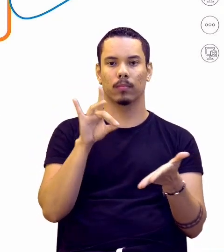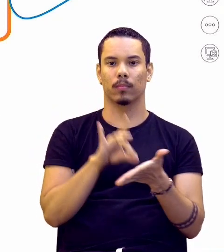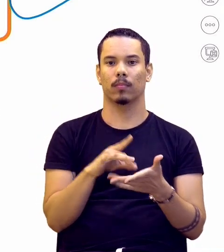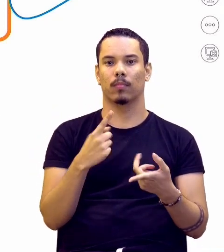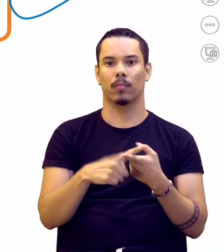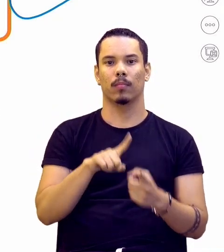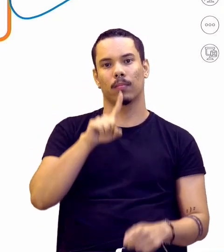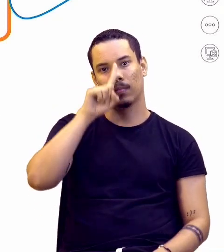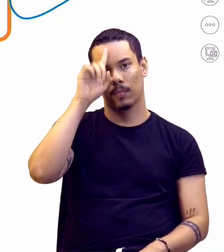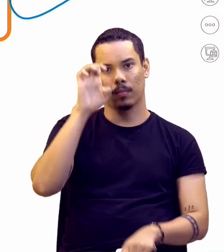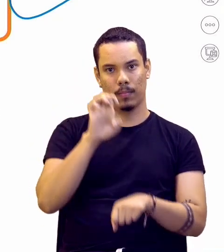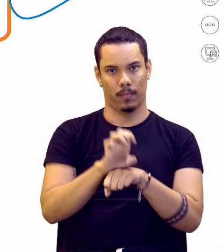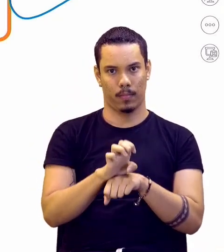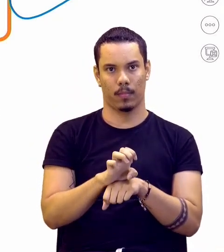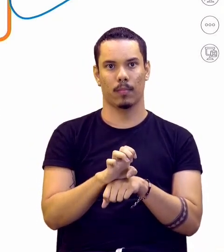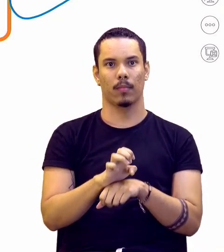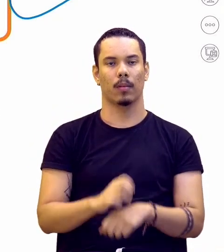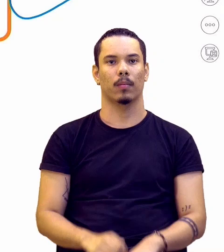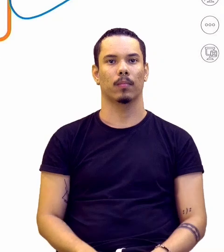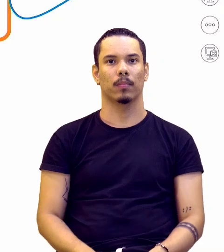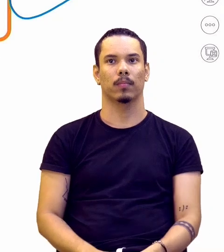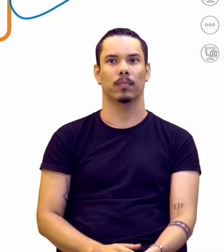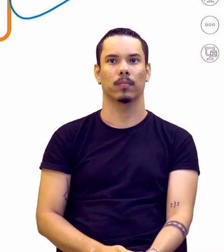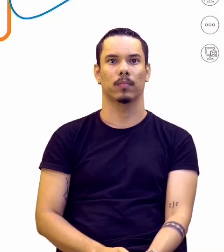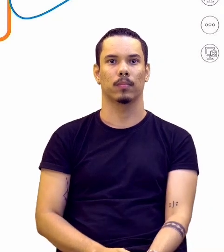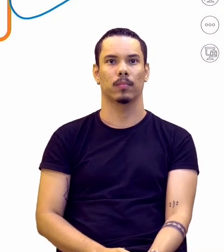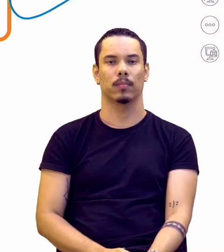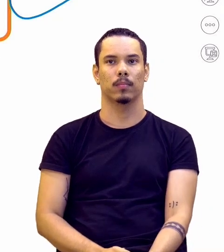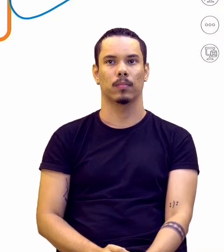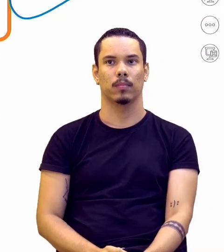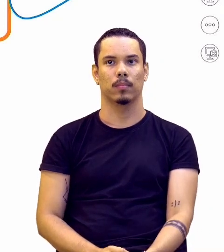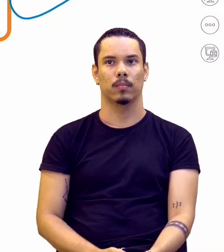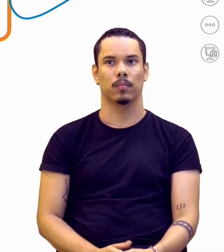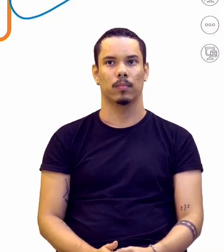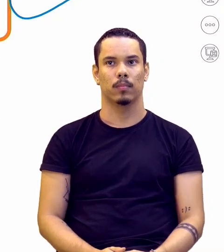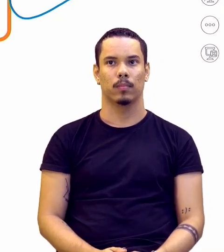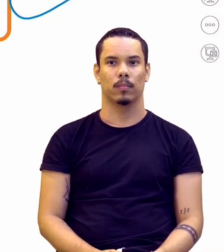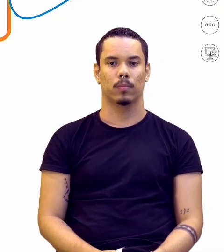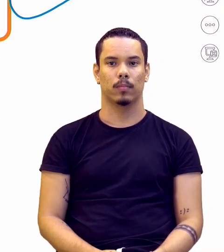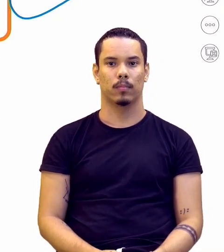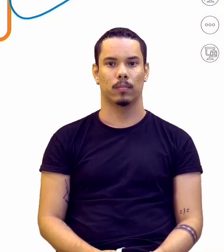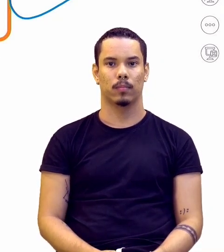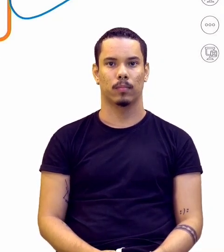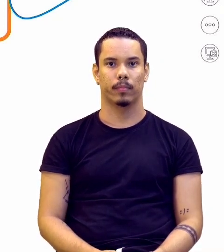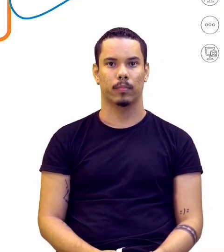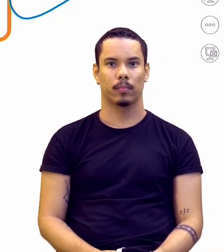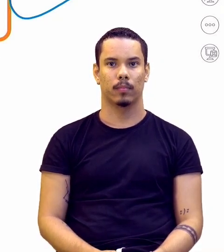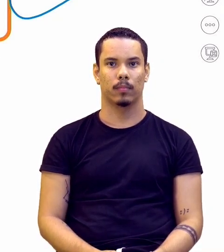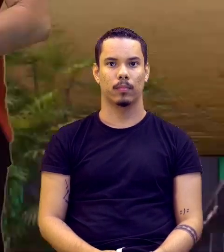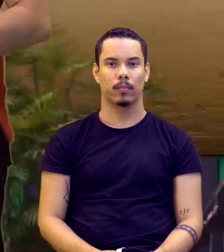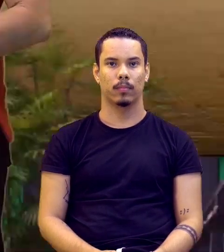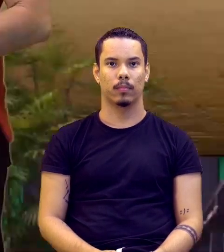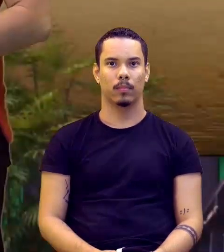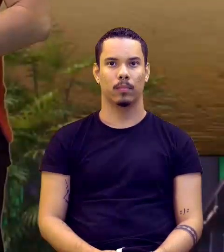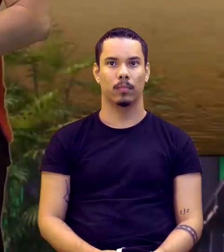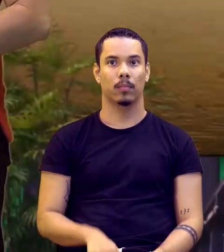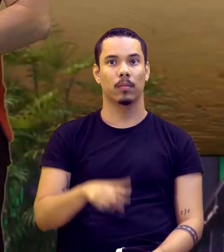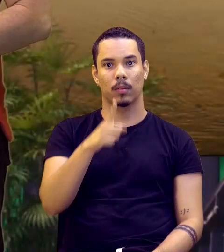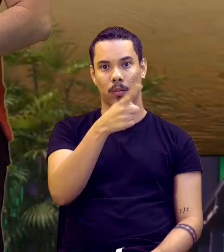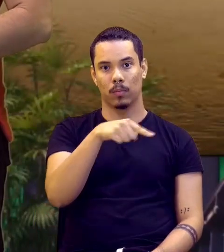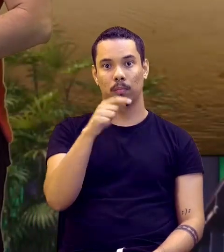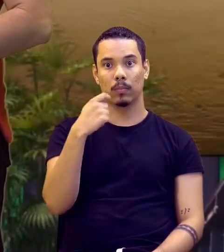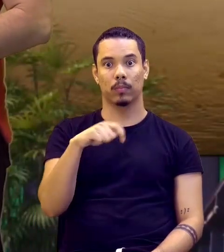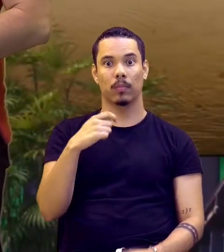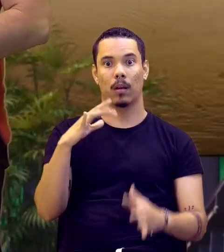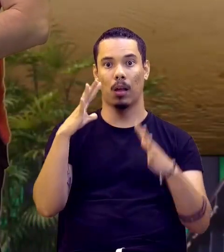do Estado. Não vamos aqui conversar com eles, Rogério, vamos conversar aqui um pouquinho com o nosso aluno. Olha só, você tem que ficar atento e você